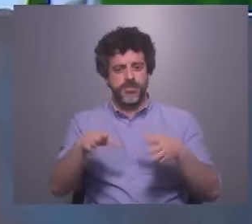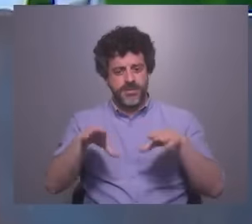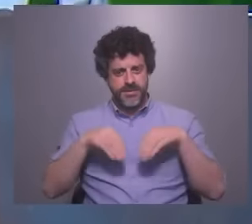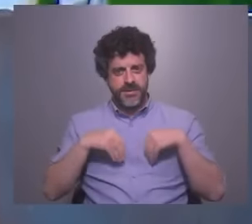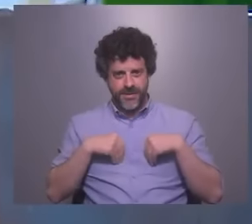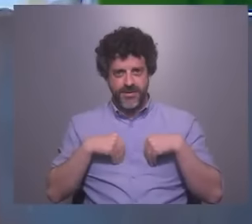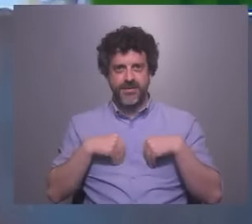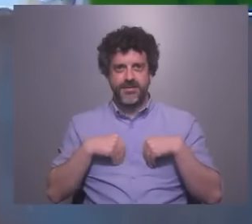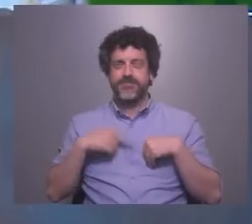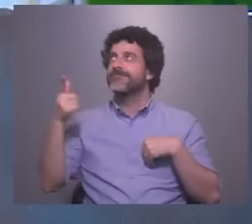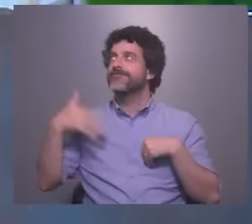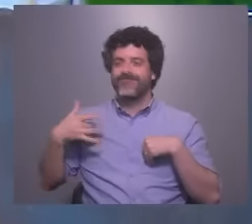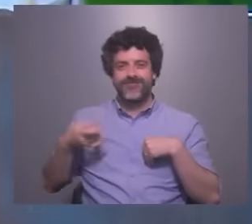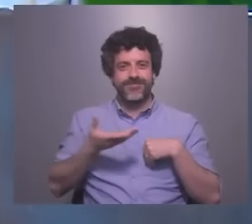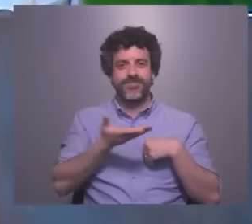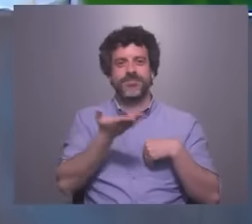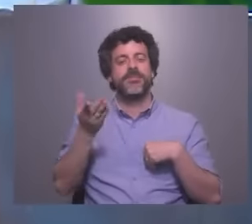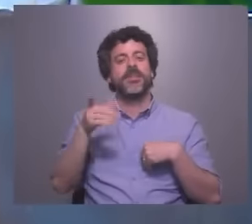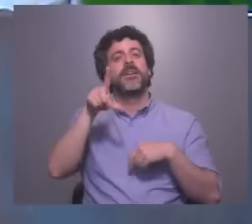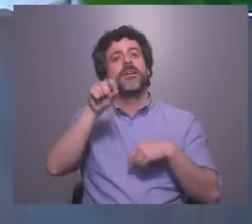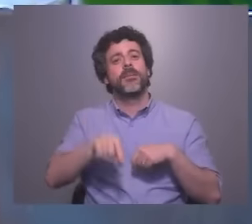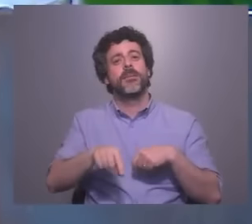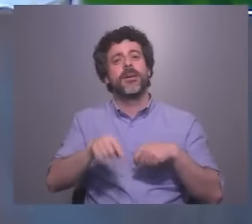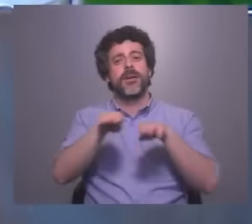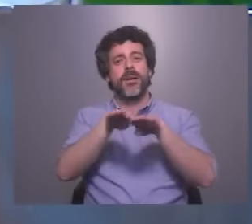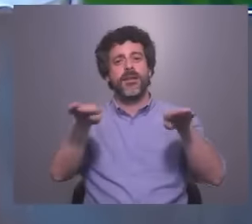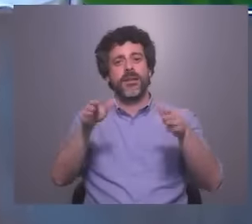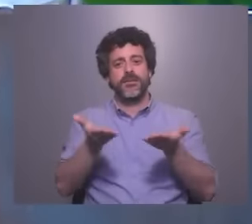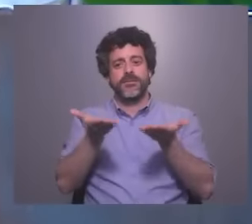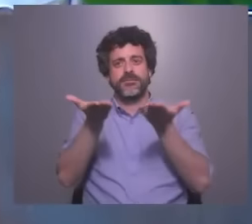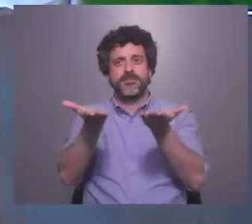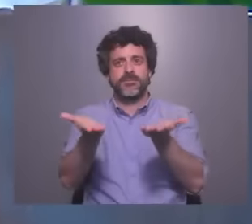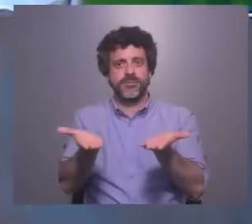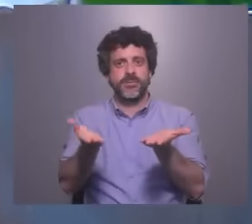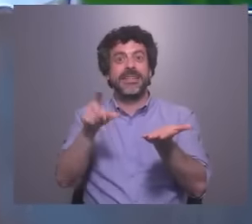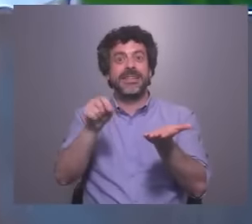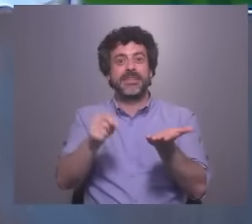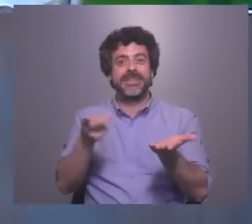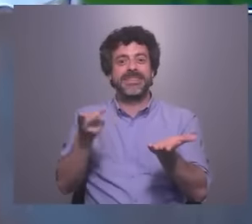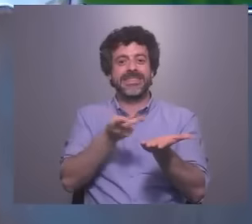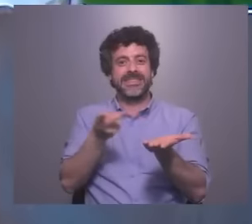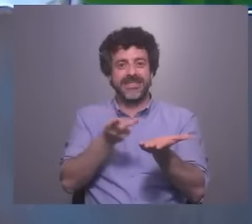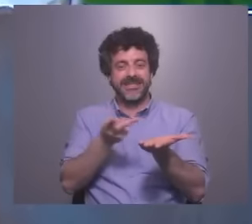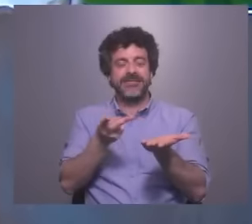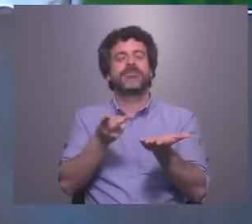este sacrifício, pela glória e pela honra do nosso Pai, da nossa